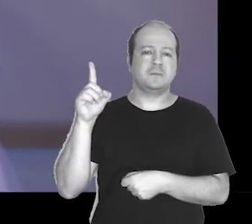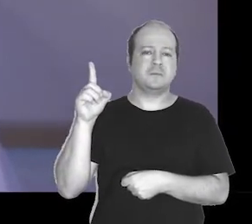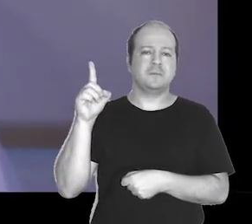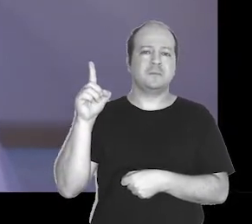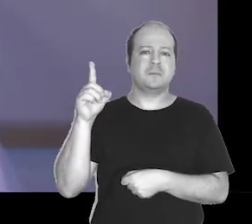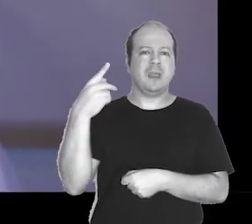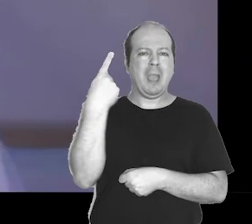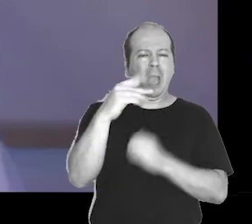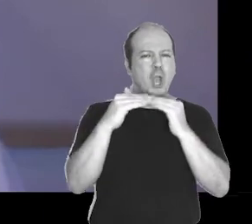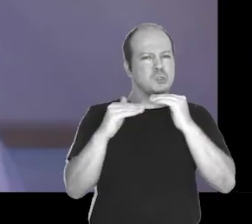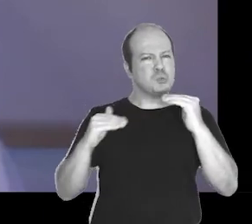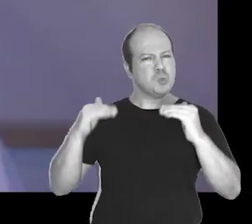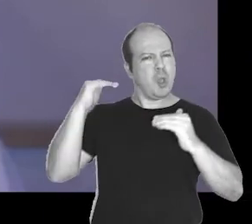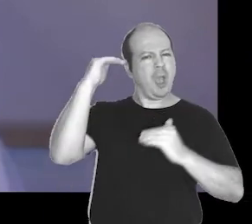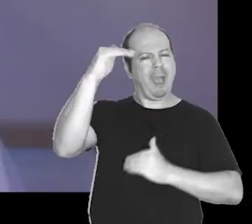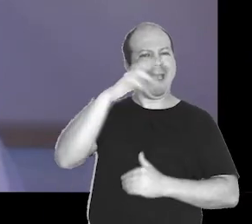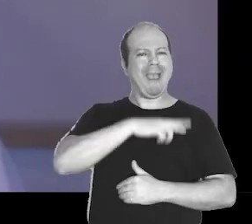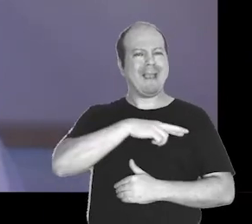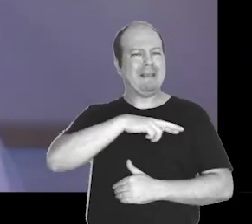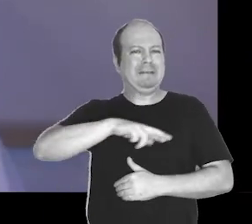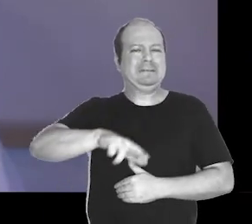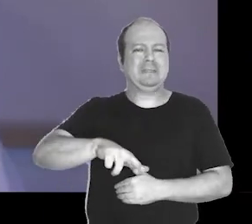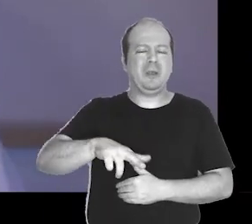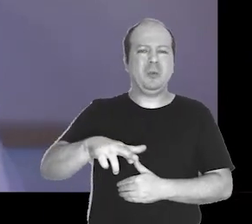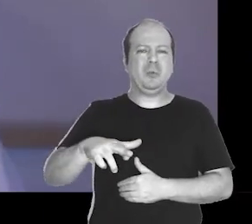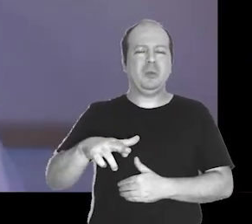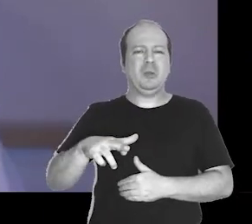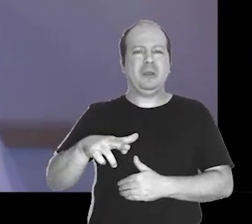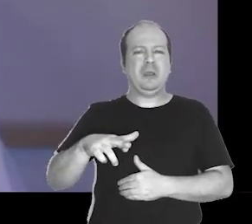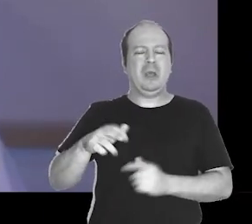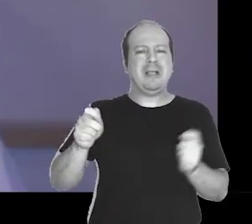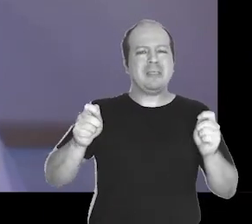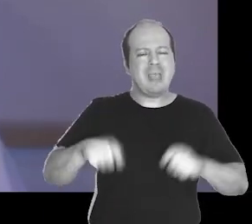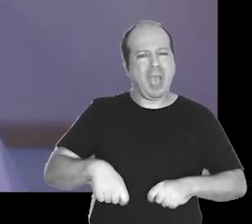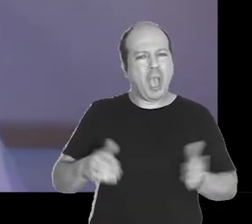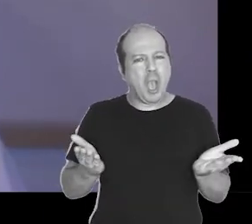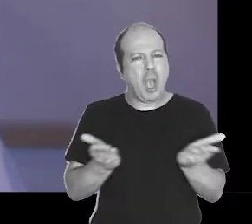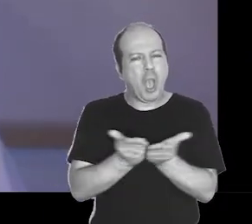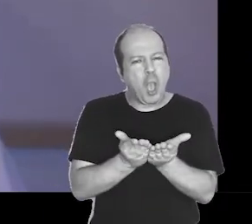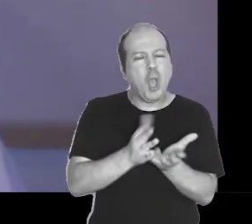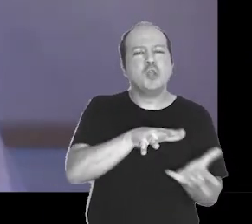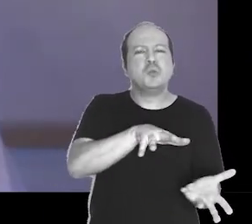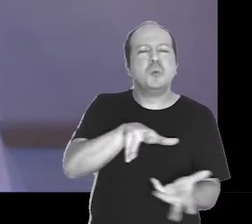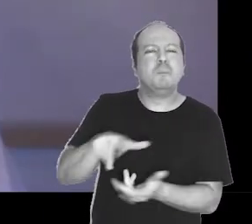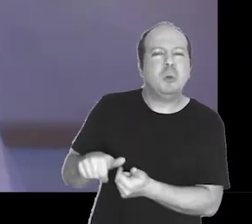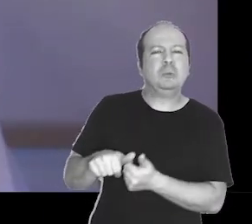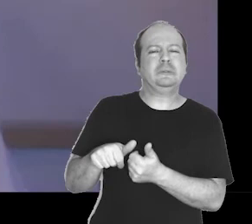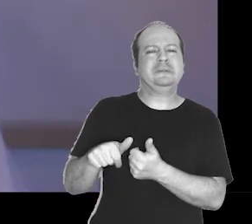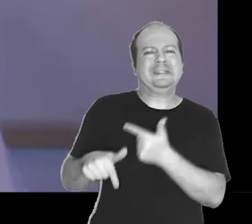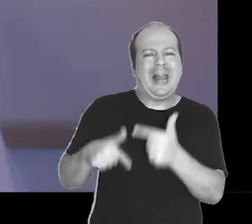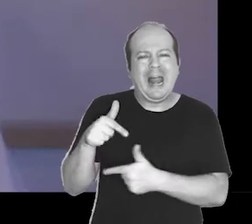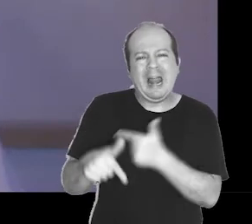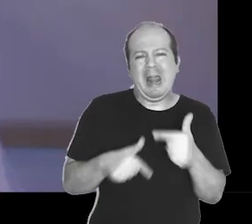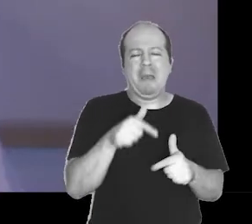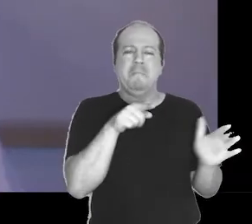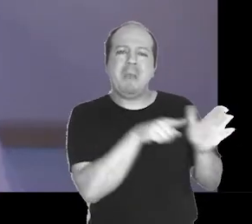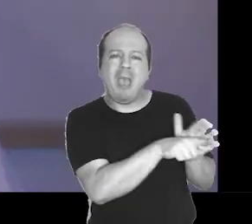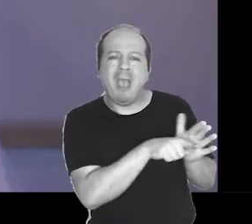A superação da religião dogmática, da concepção cristã de mundo por meio do trabalho de